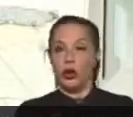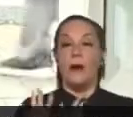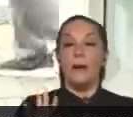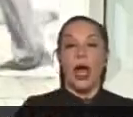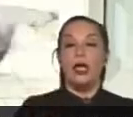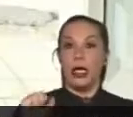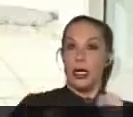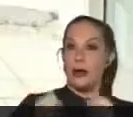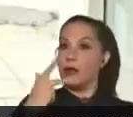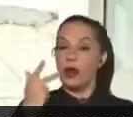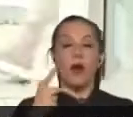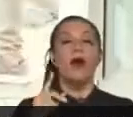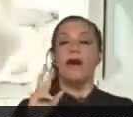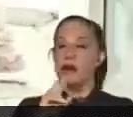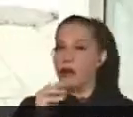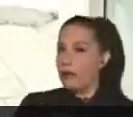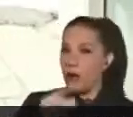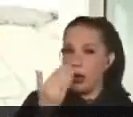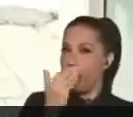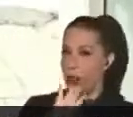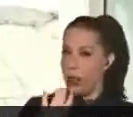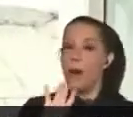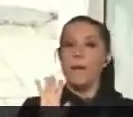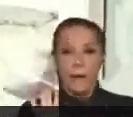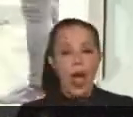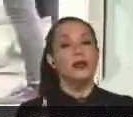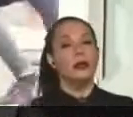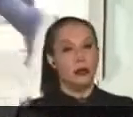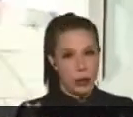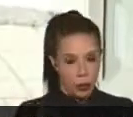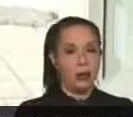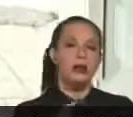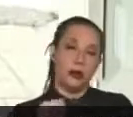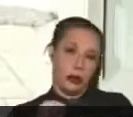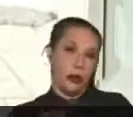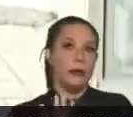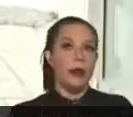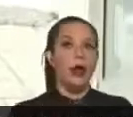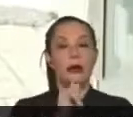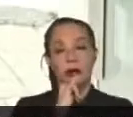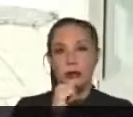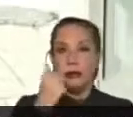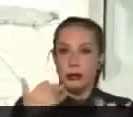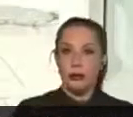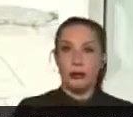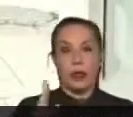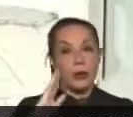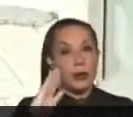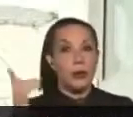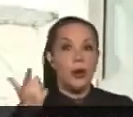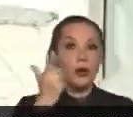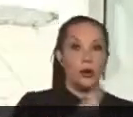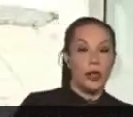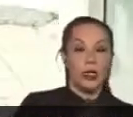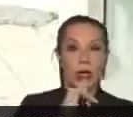não há risco de desabastecimento, apesar da menor movimentação. E, bom, para atender o maior fluxo